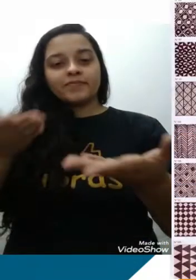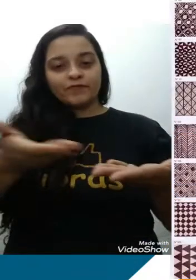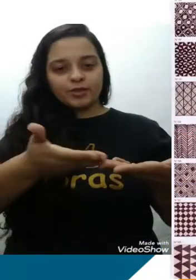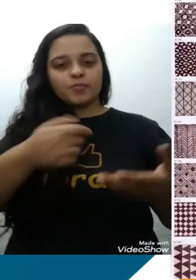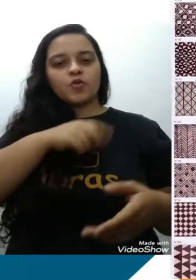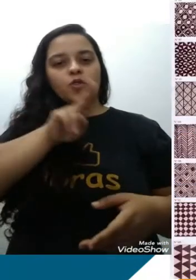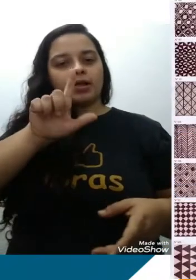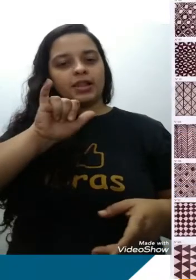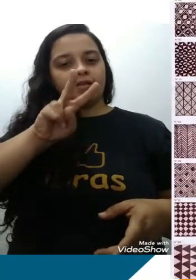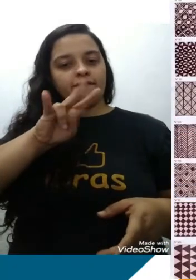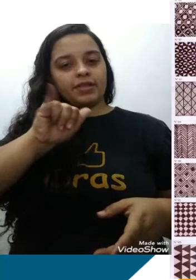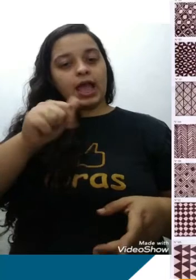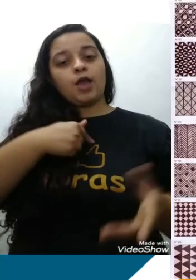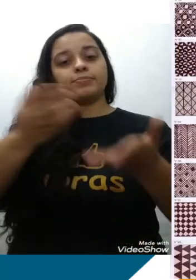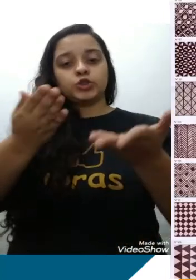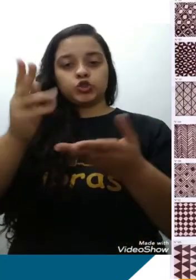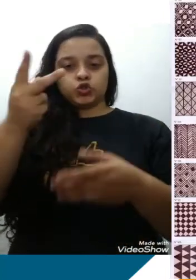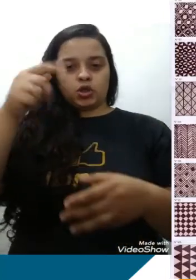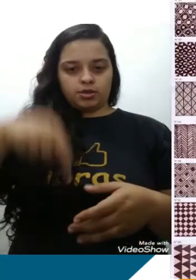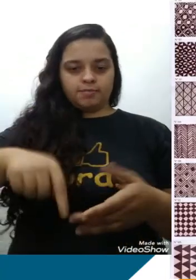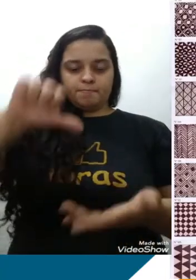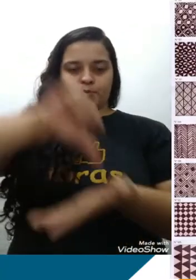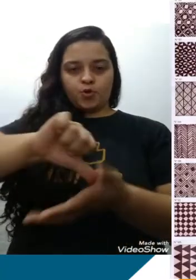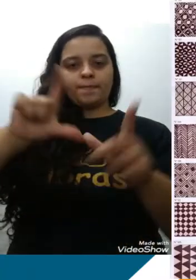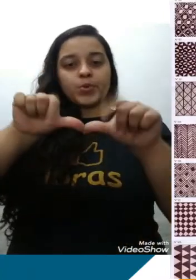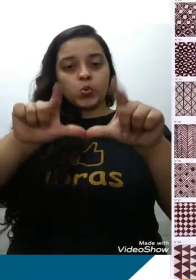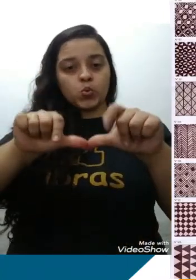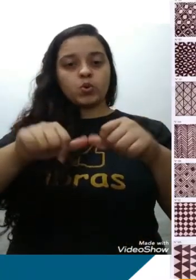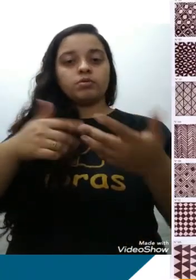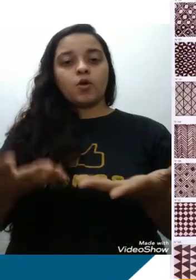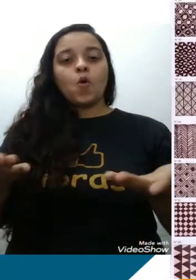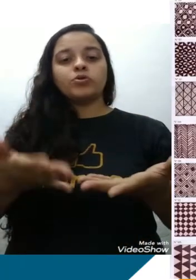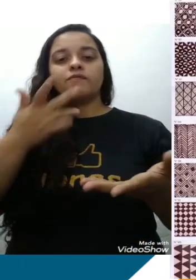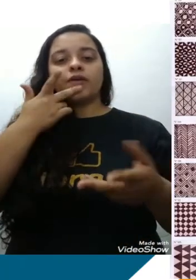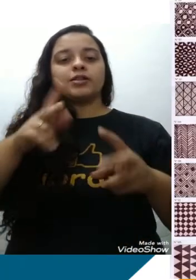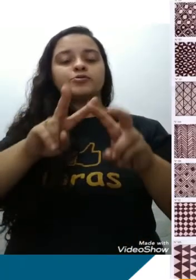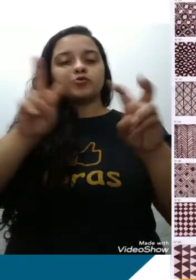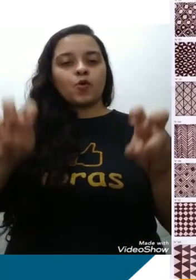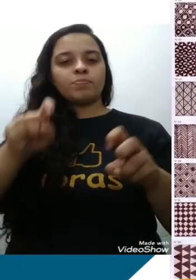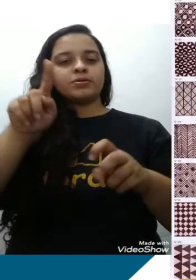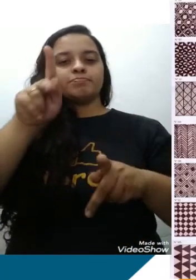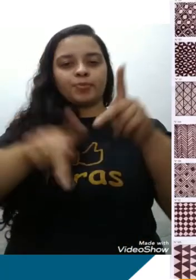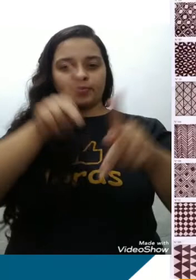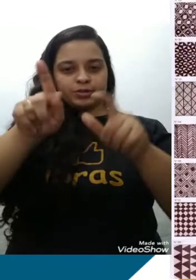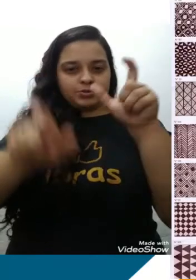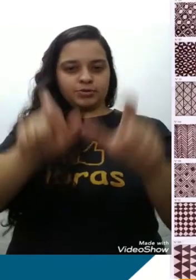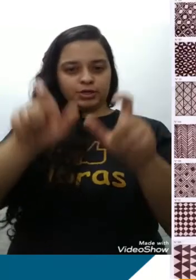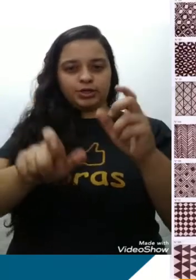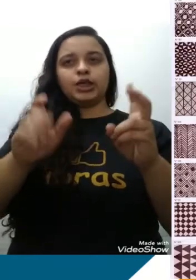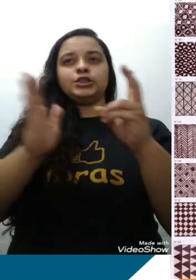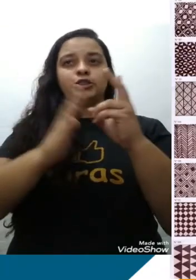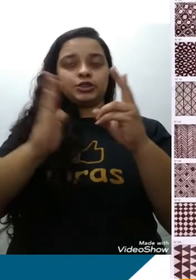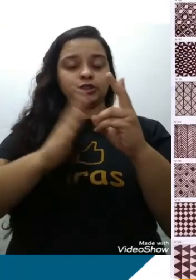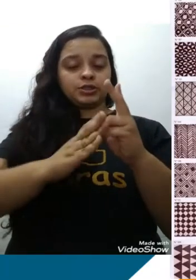pessoal, bem-vindos. Meu nome é Lívia, eu sou mediadora de História do Polo Bangu e a nossa aula de hoje é sobre os povos indígenas do Brasil antes do